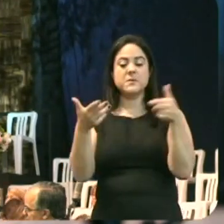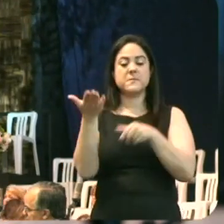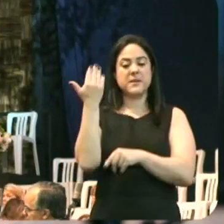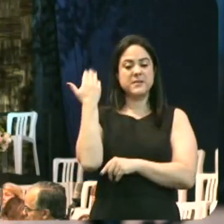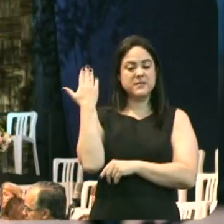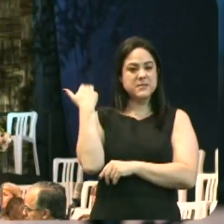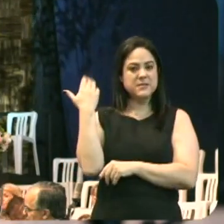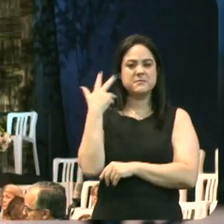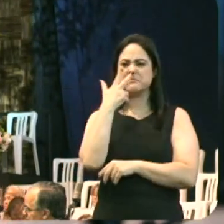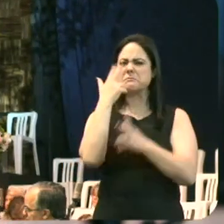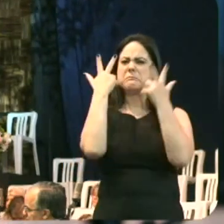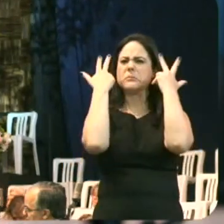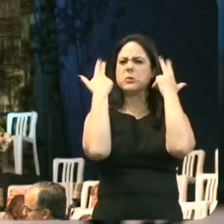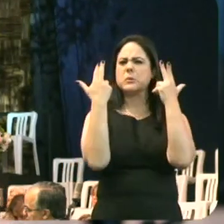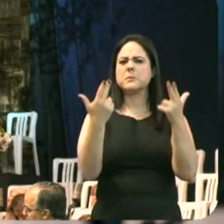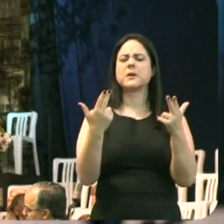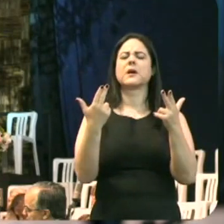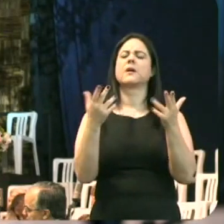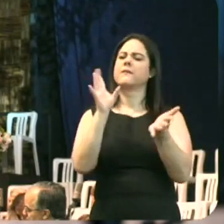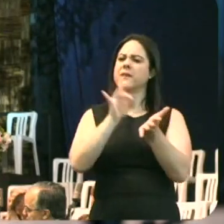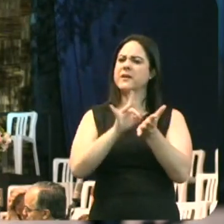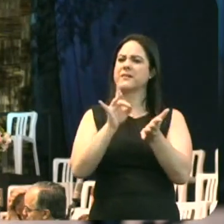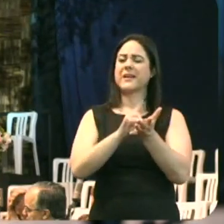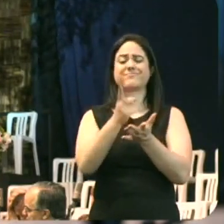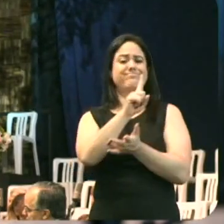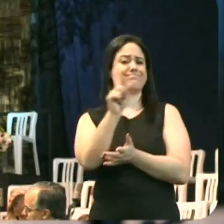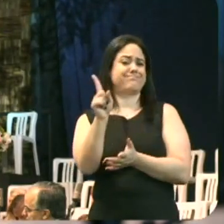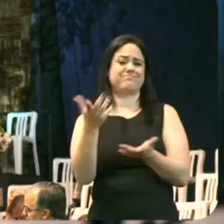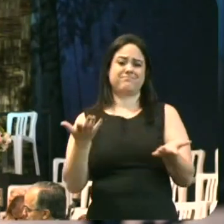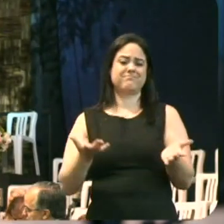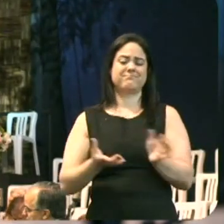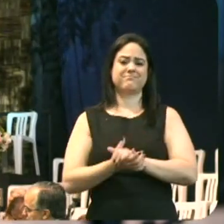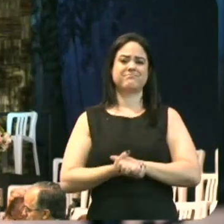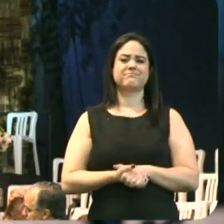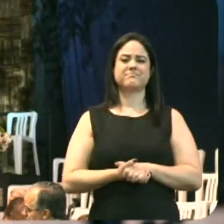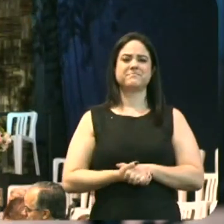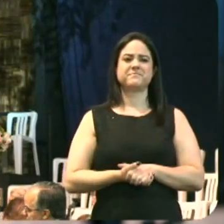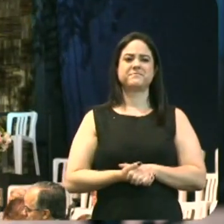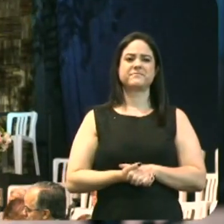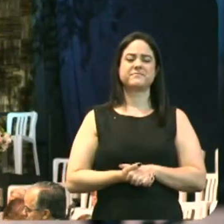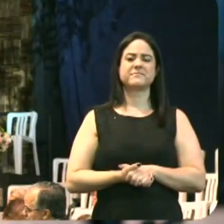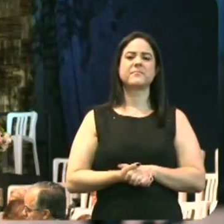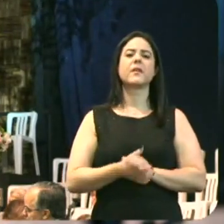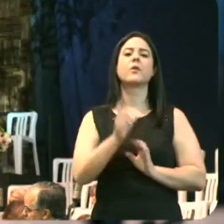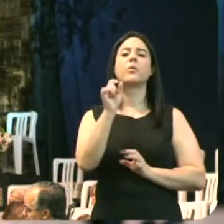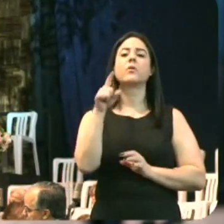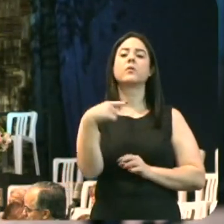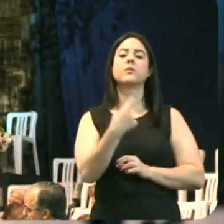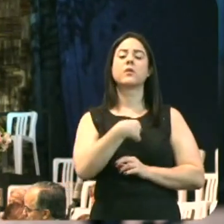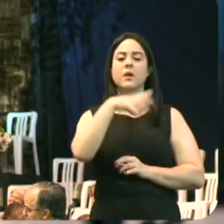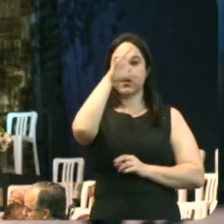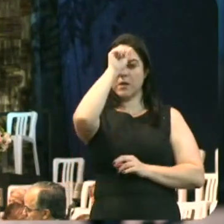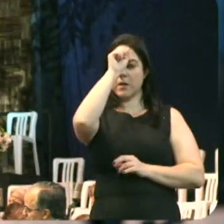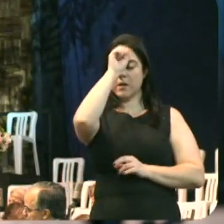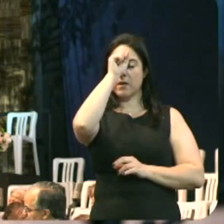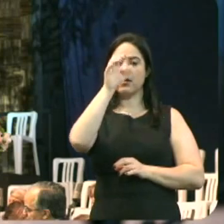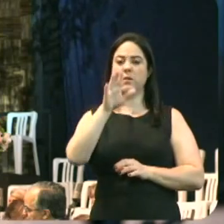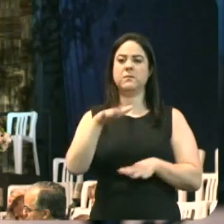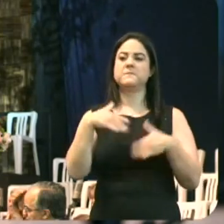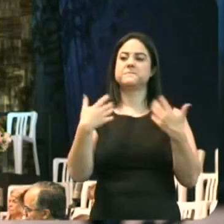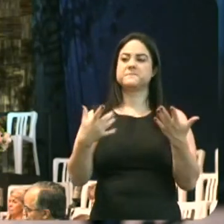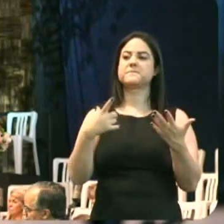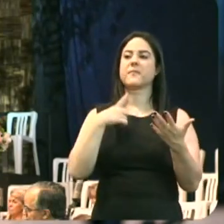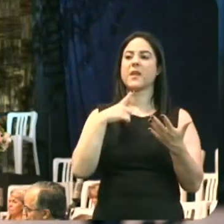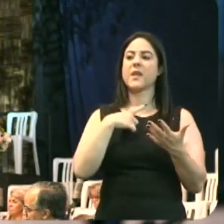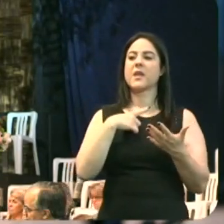nos pareciam normais, de fato não são. E sabe o que aprendemos? É que enquanto a